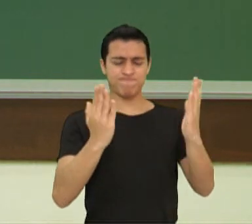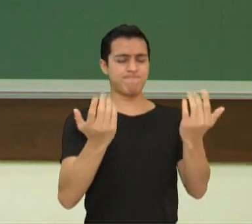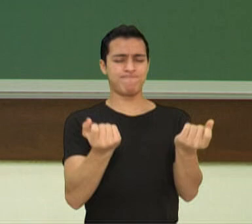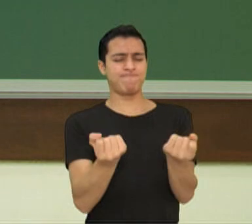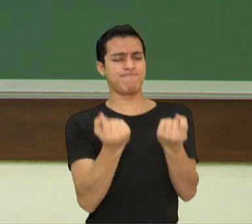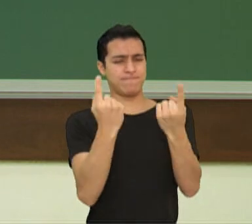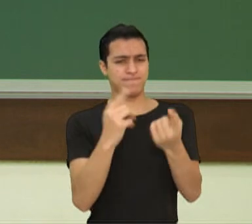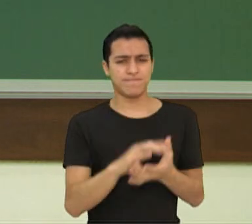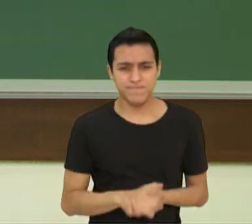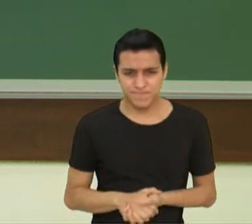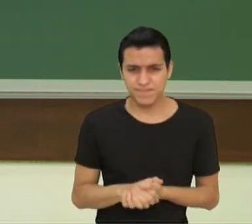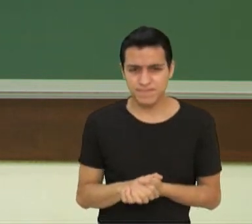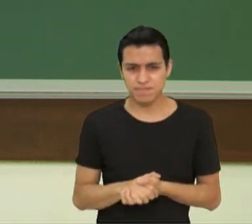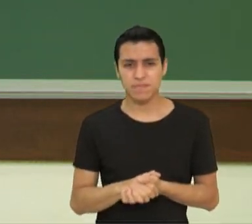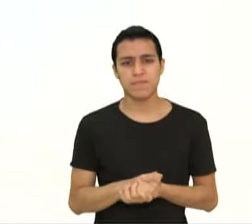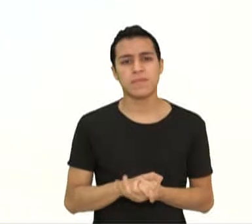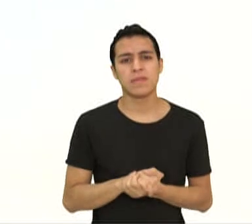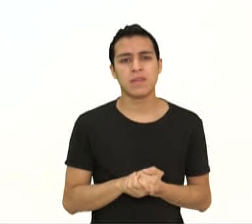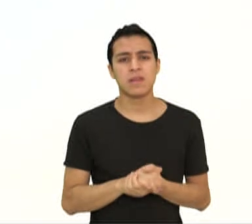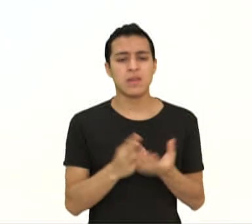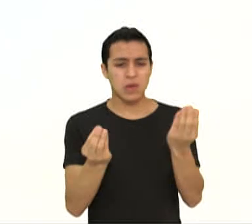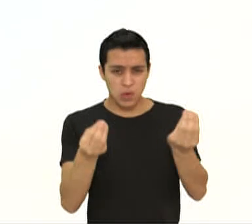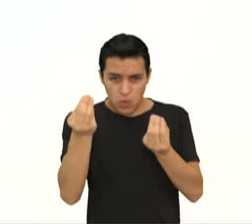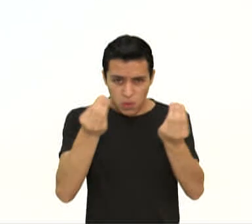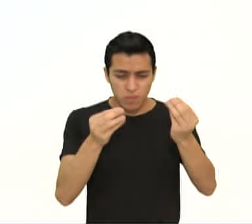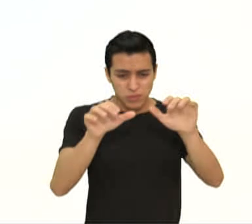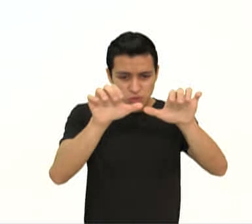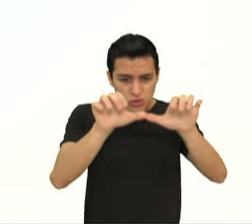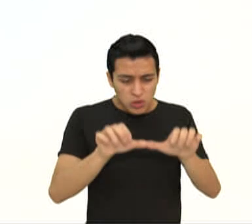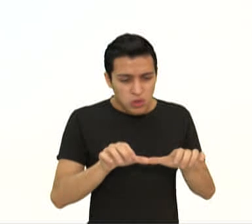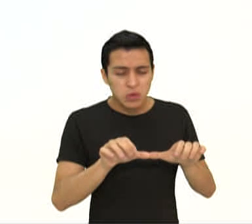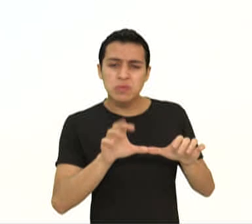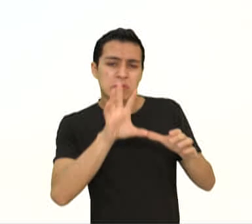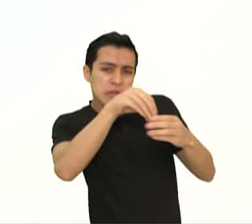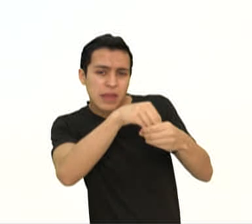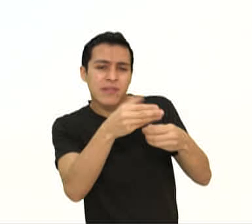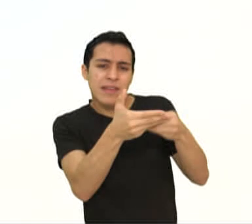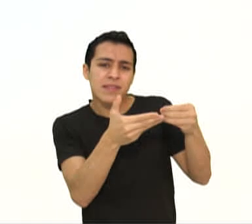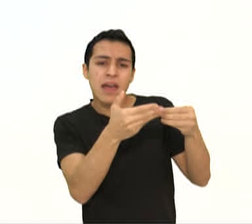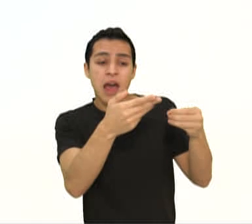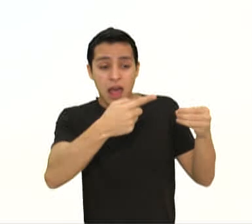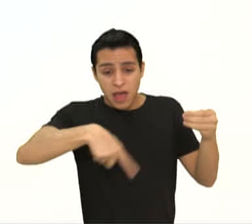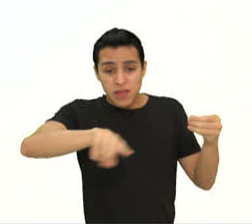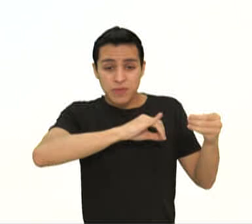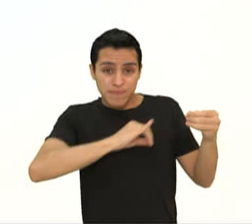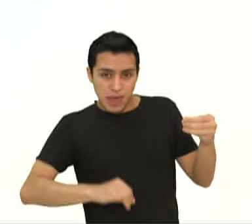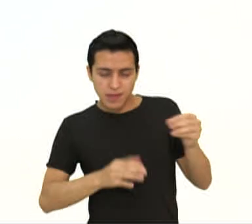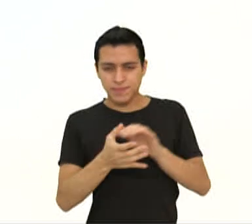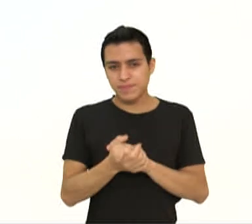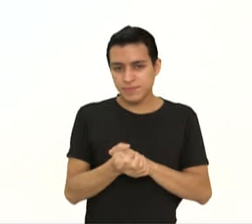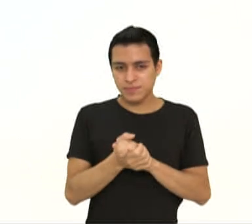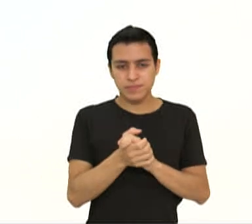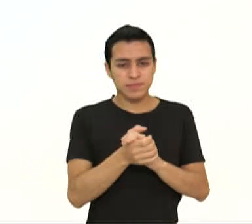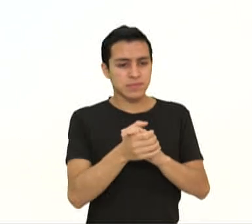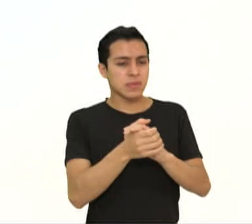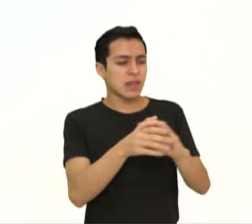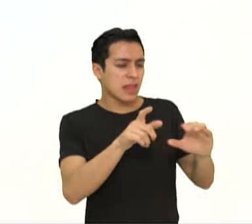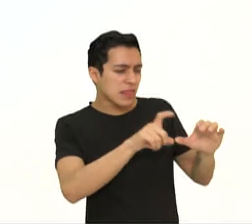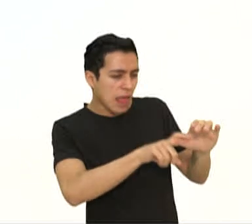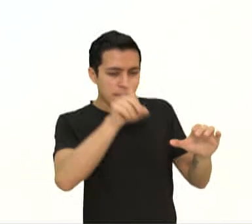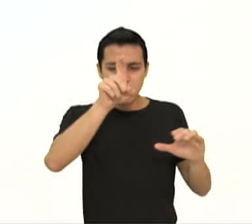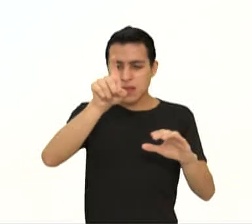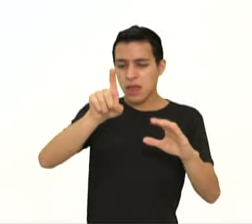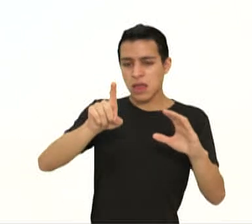mesmo. Vamos lá. Estrutura estatal do Império. Da independência à República, havia no país um